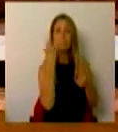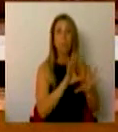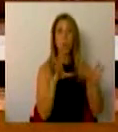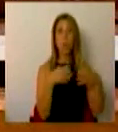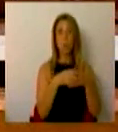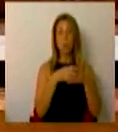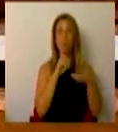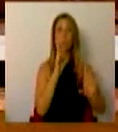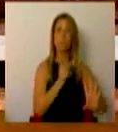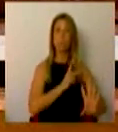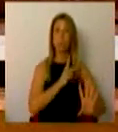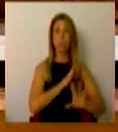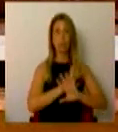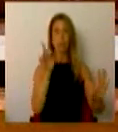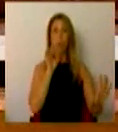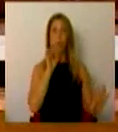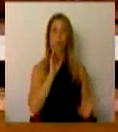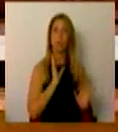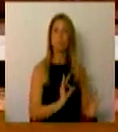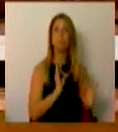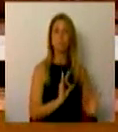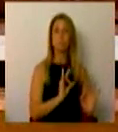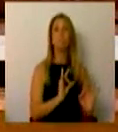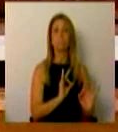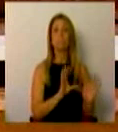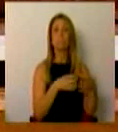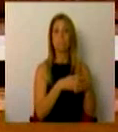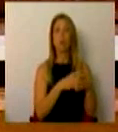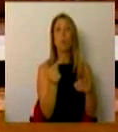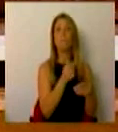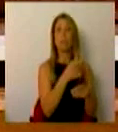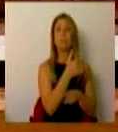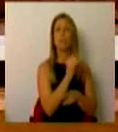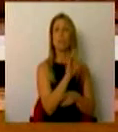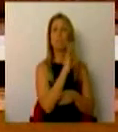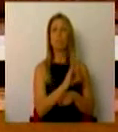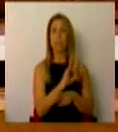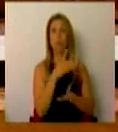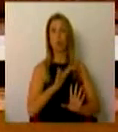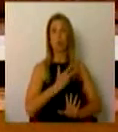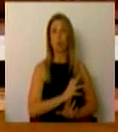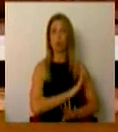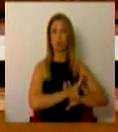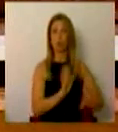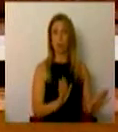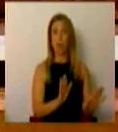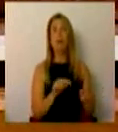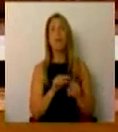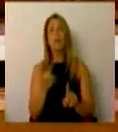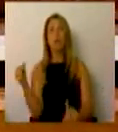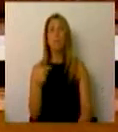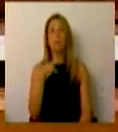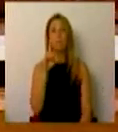docente academicamente qualificado, no sentido de ser constituído por um mínimo de 50% de doutorados, e se um mínimo de 60%